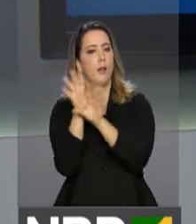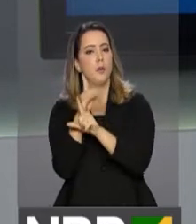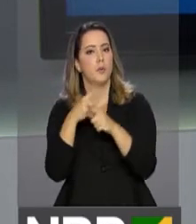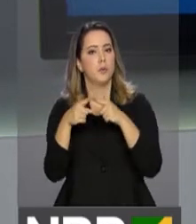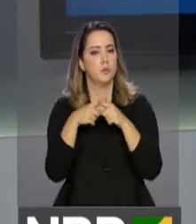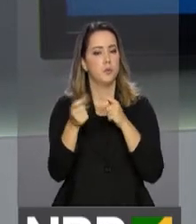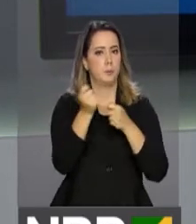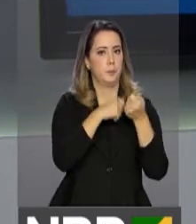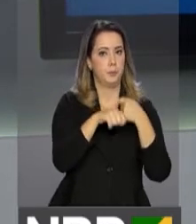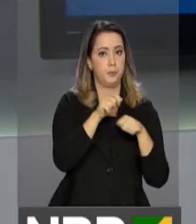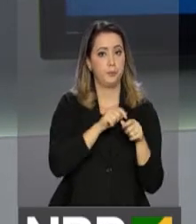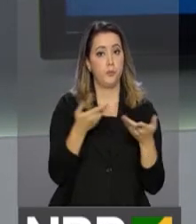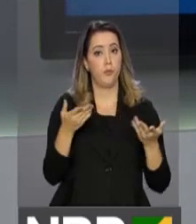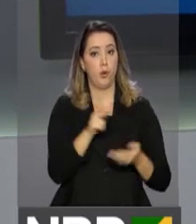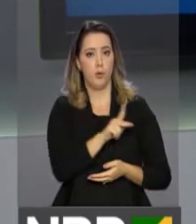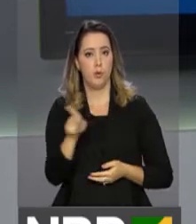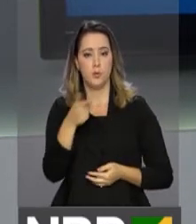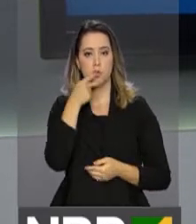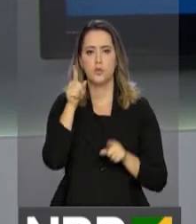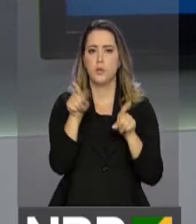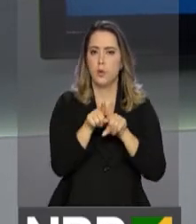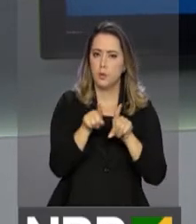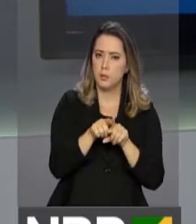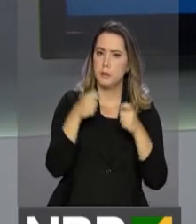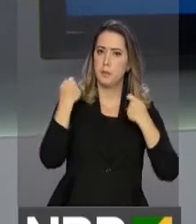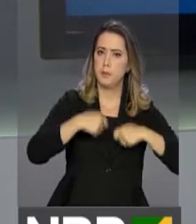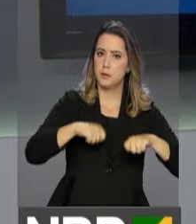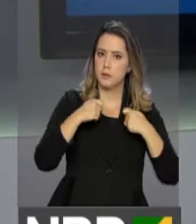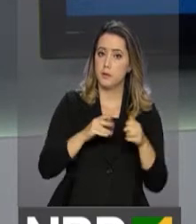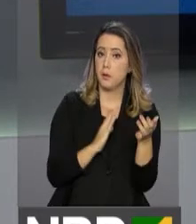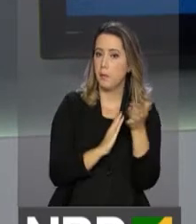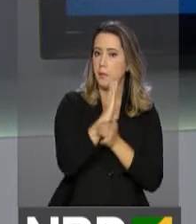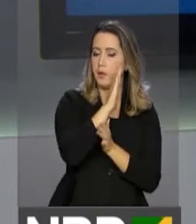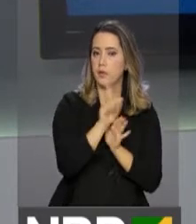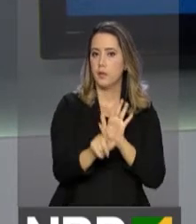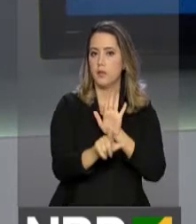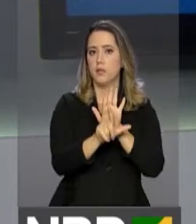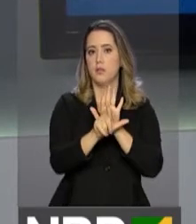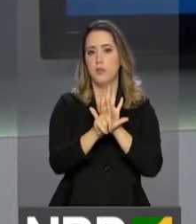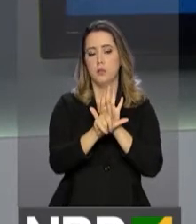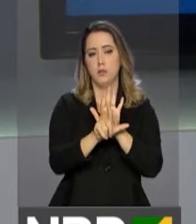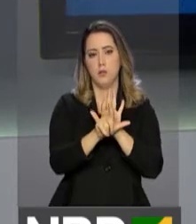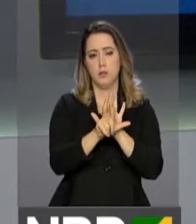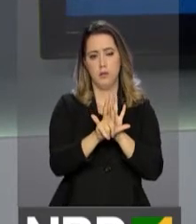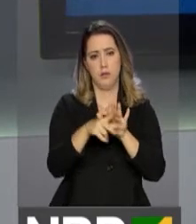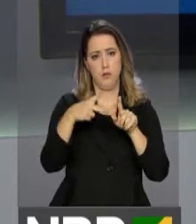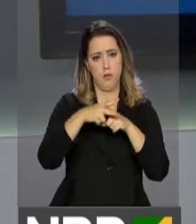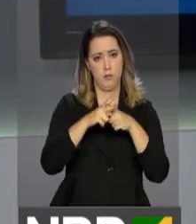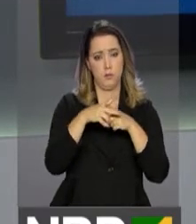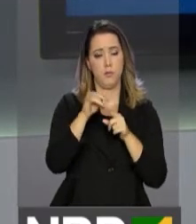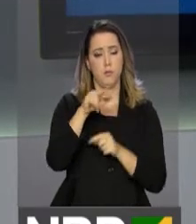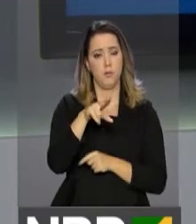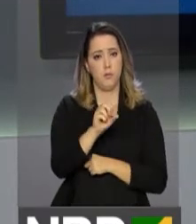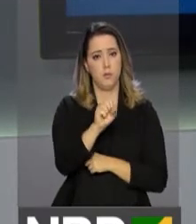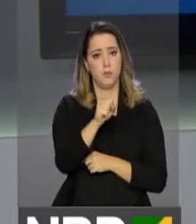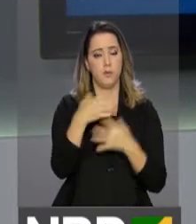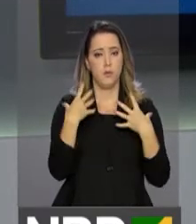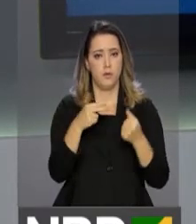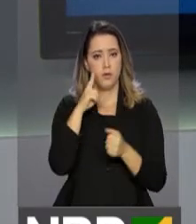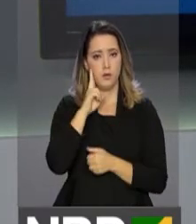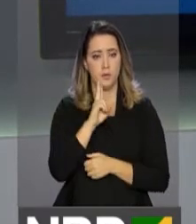recessão o presidente reforçou também a necessidade de se aprovar a reforma da previdência vamos acompanhar a mensagem